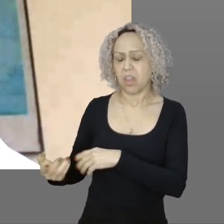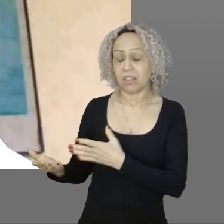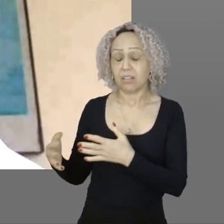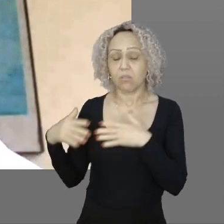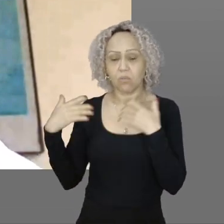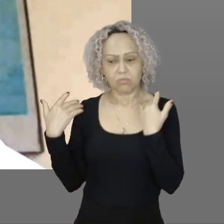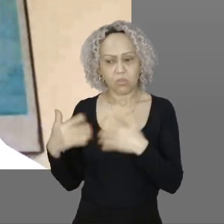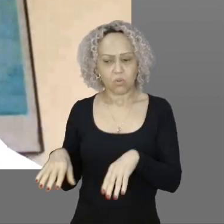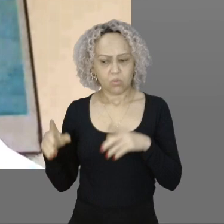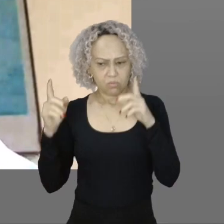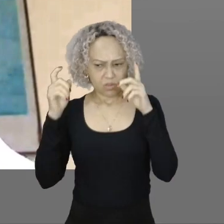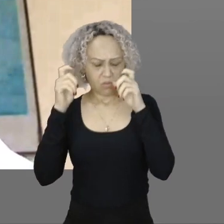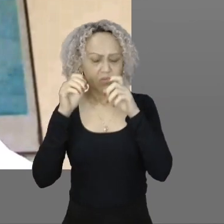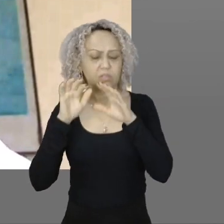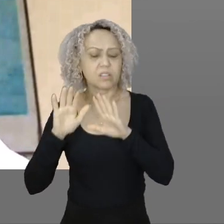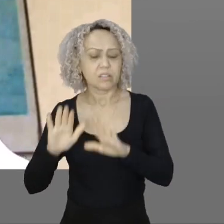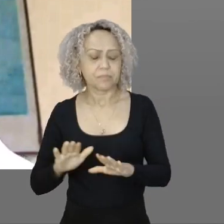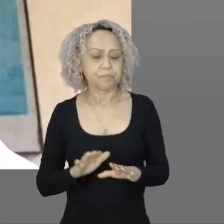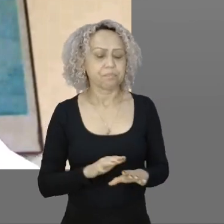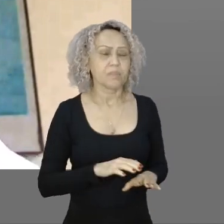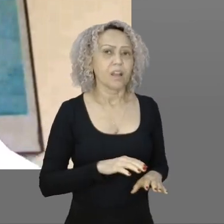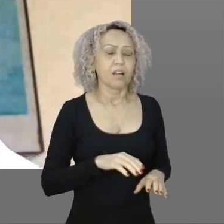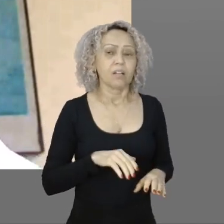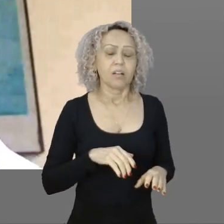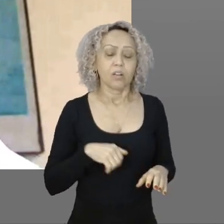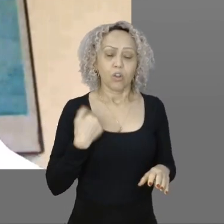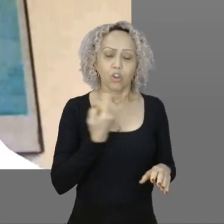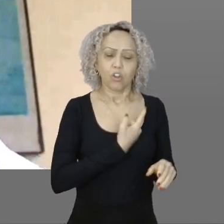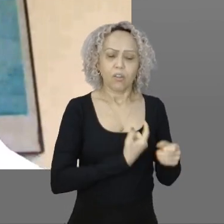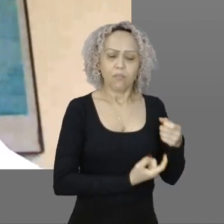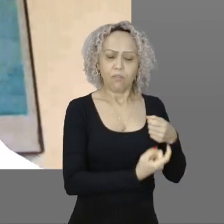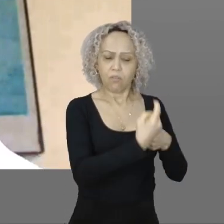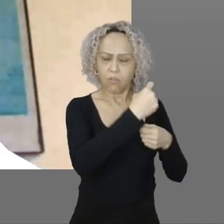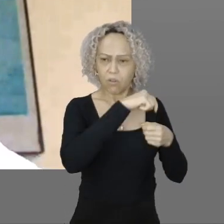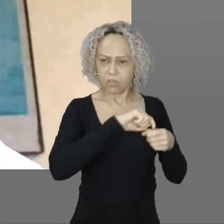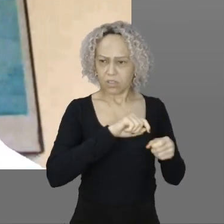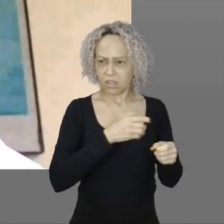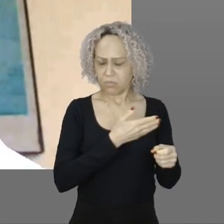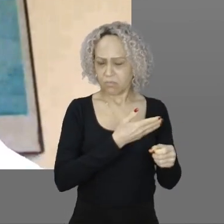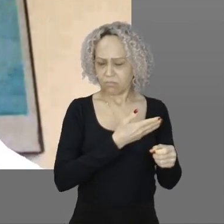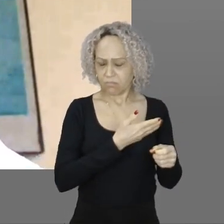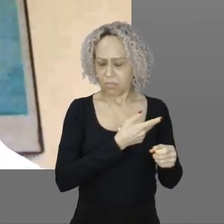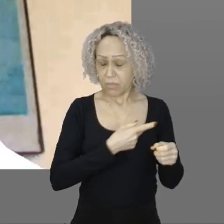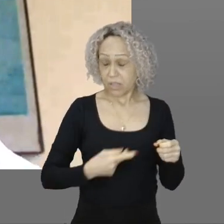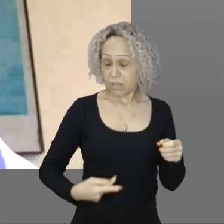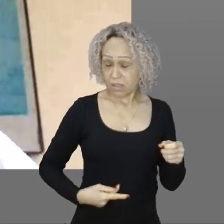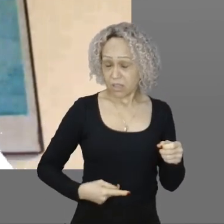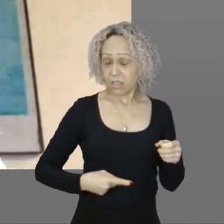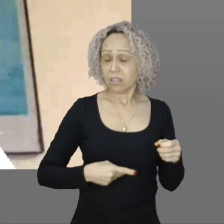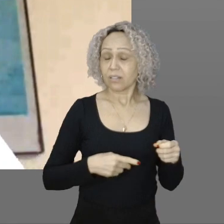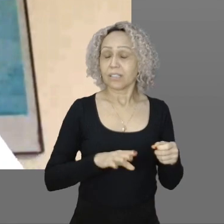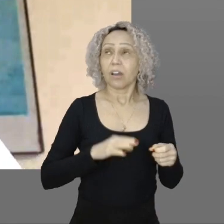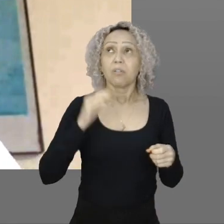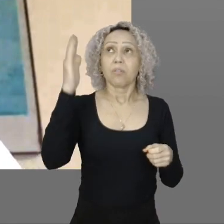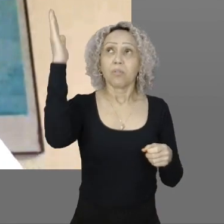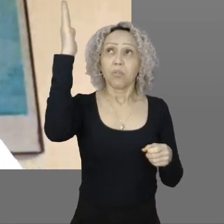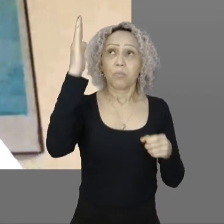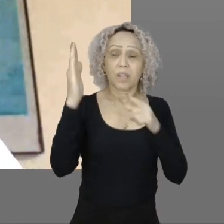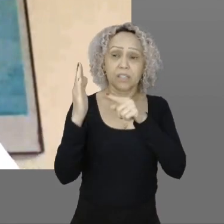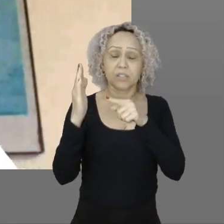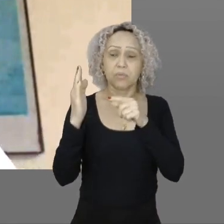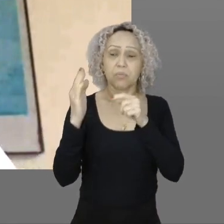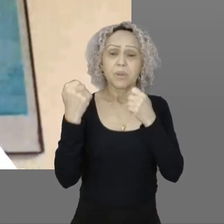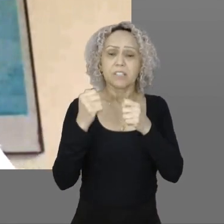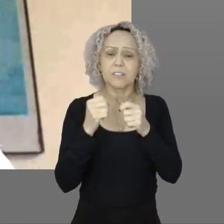onde ele estava quando começou o processo de desestabilização do nosso governo anterior. Eu lembro, inclusive, que